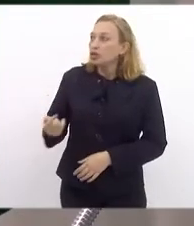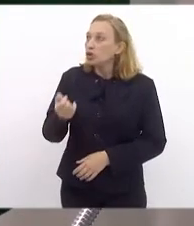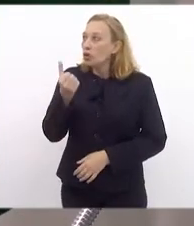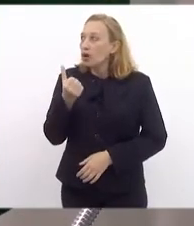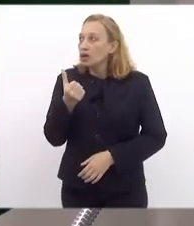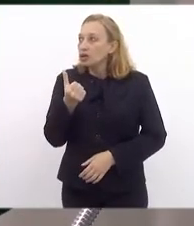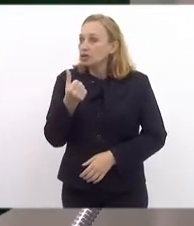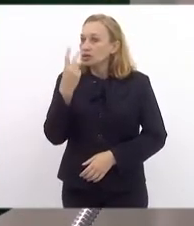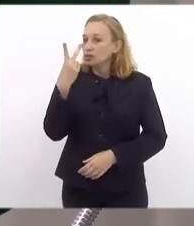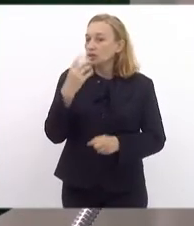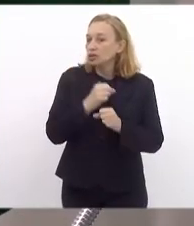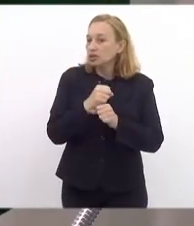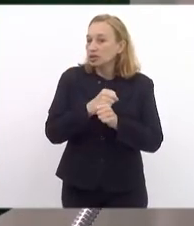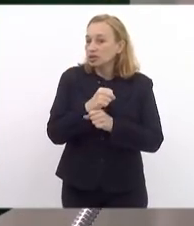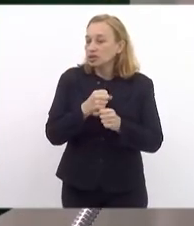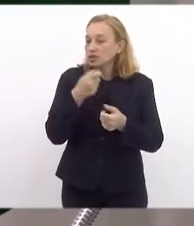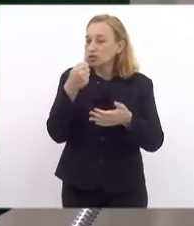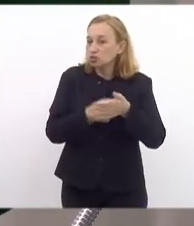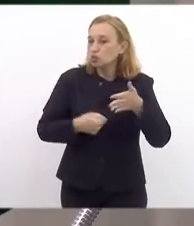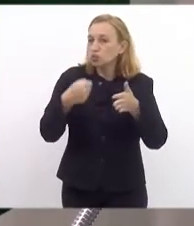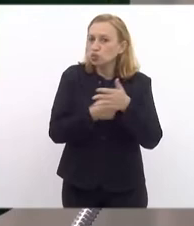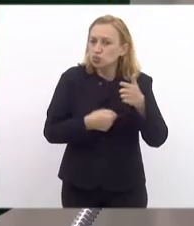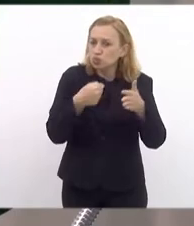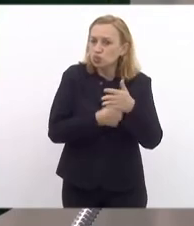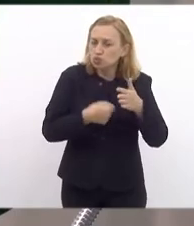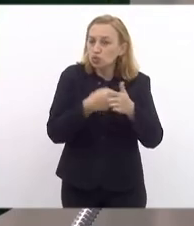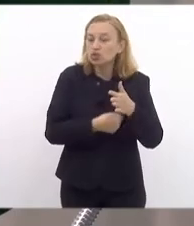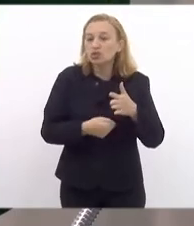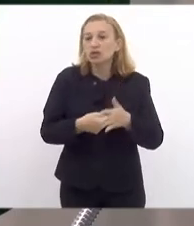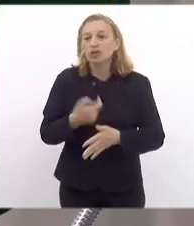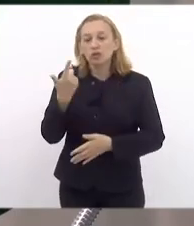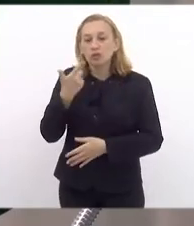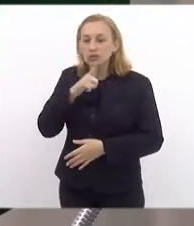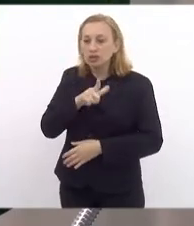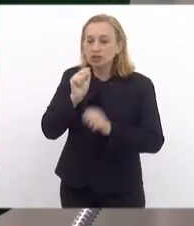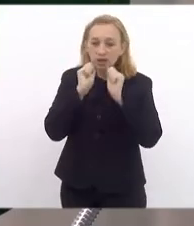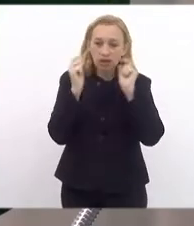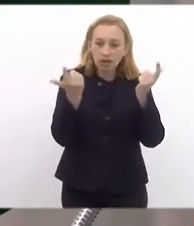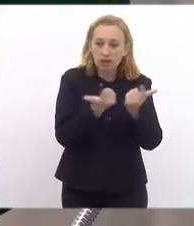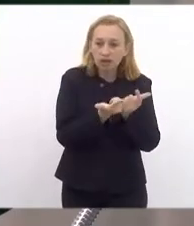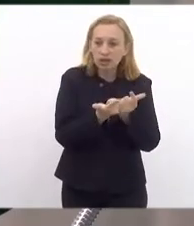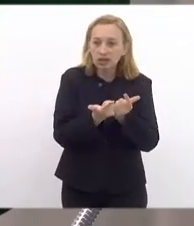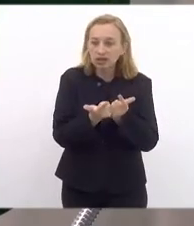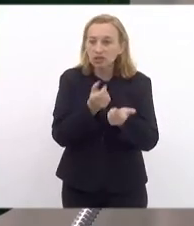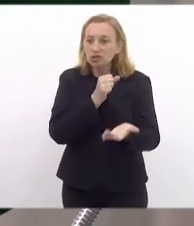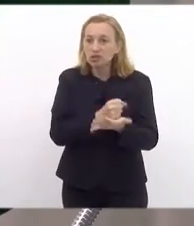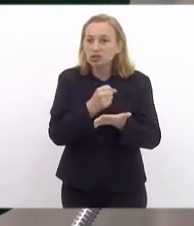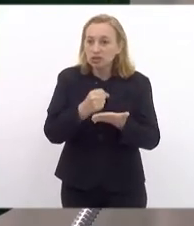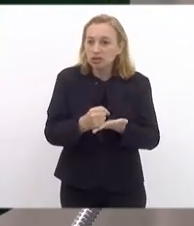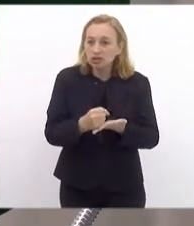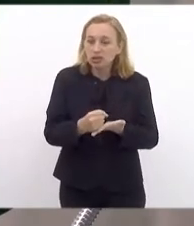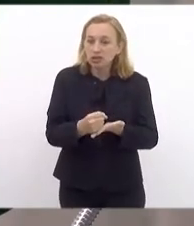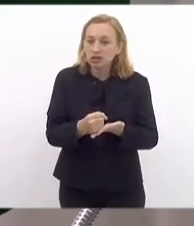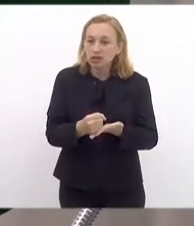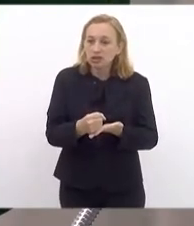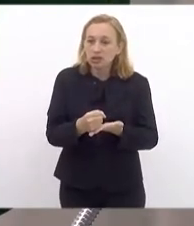quase dois anos de luta eu consegui que a Assembleia Legislativa contratasse